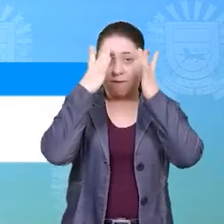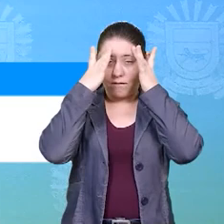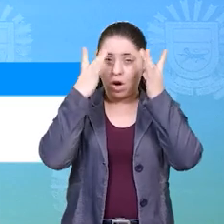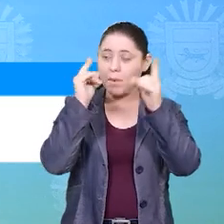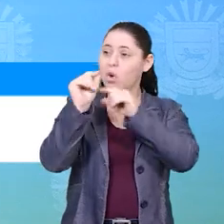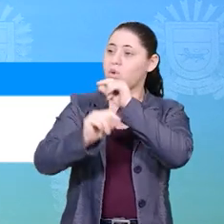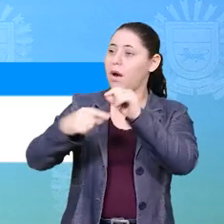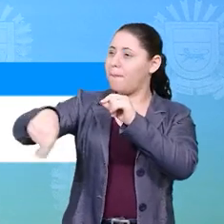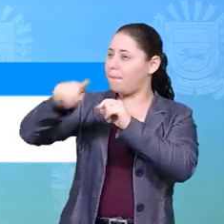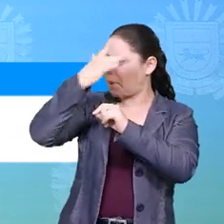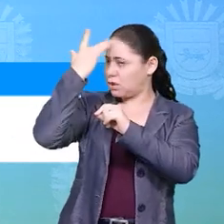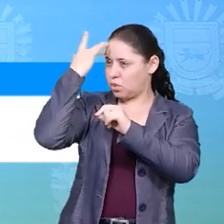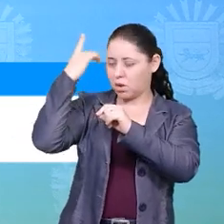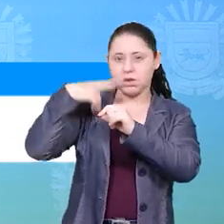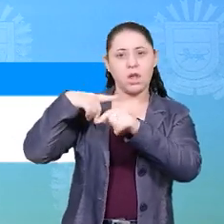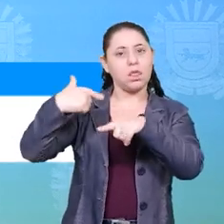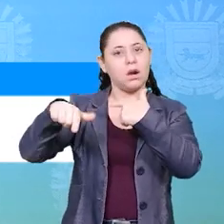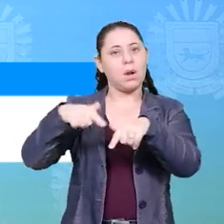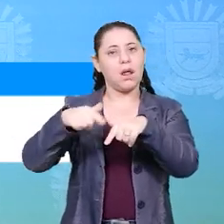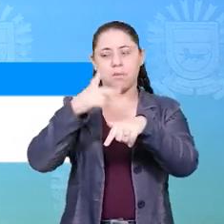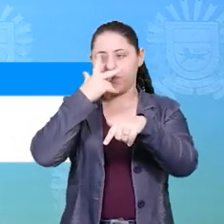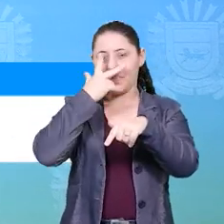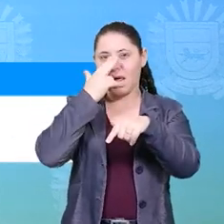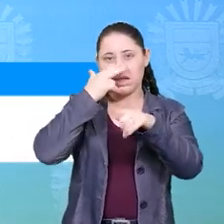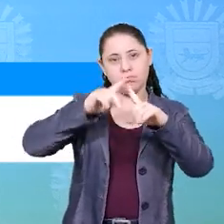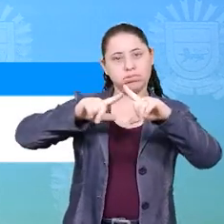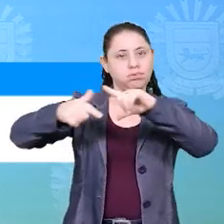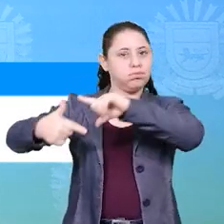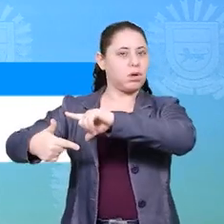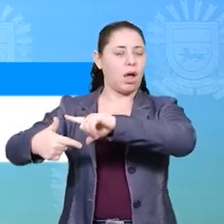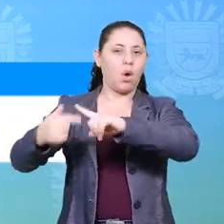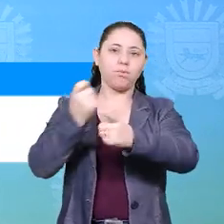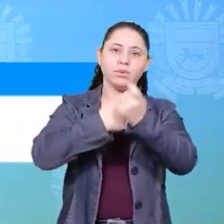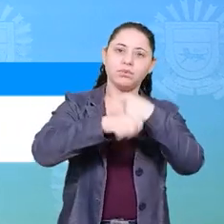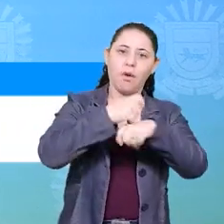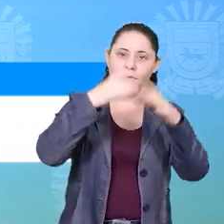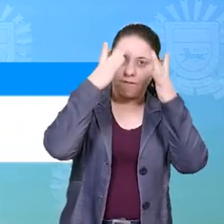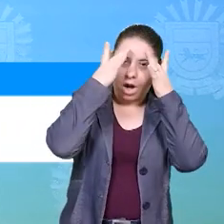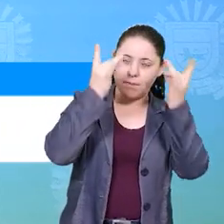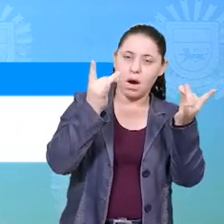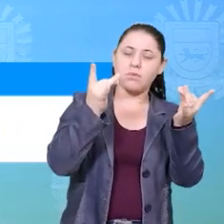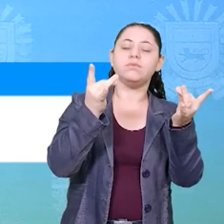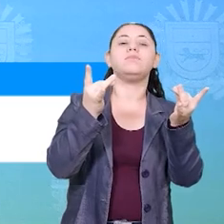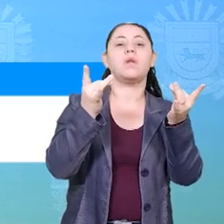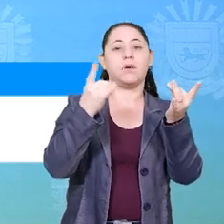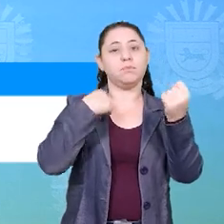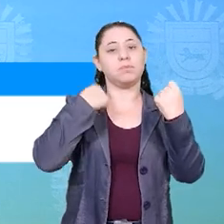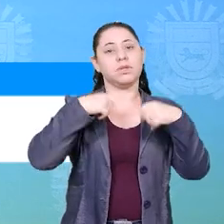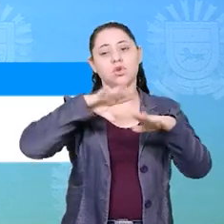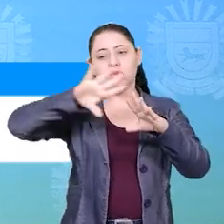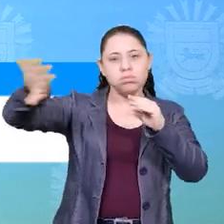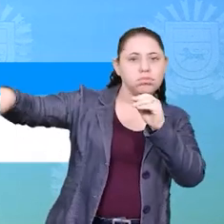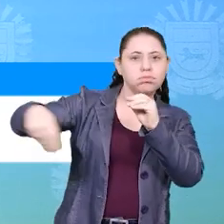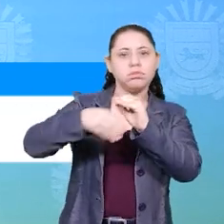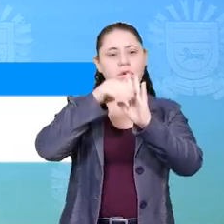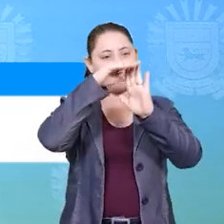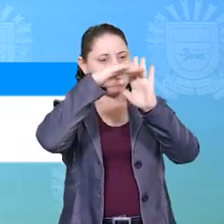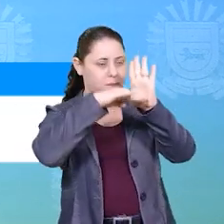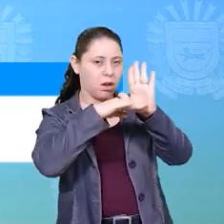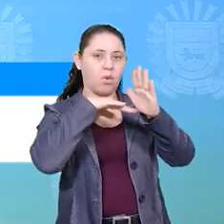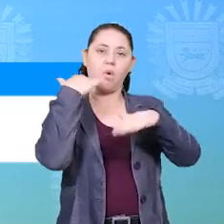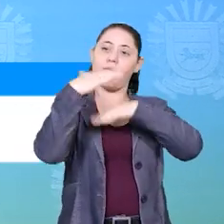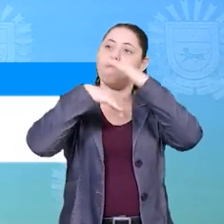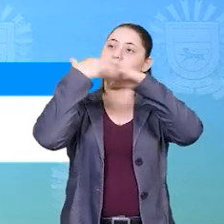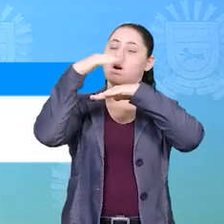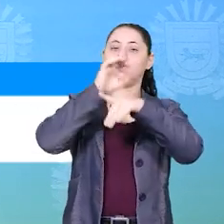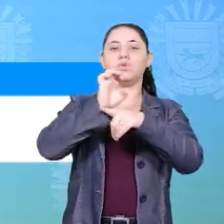trazer para a formalidade essas pessoas que estão hoje à margem da economia né do ponto de vista formal então com certeza é